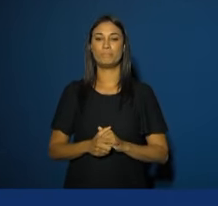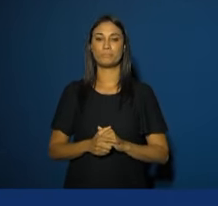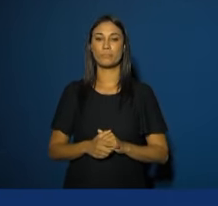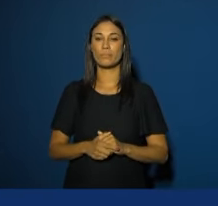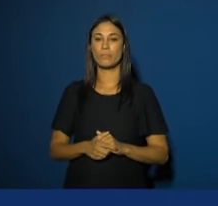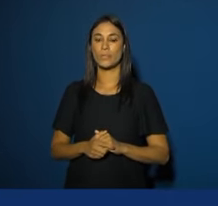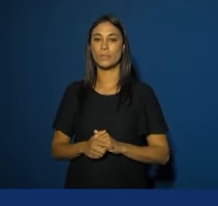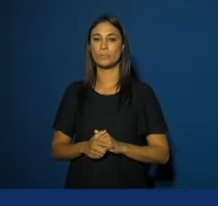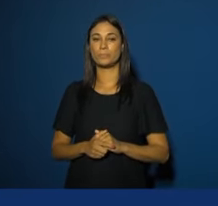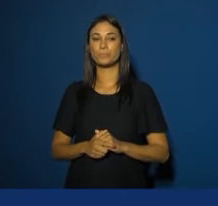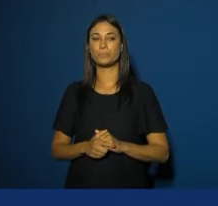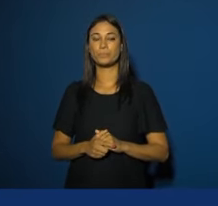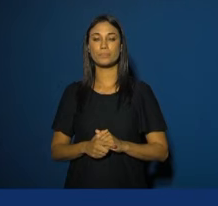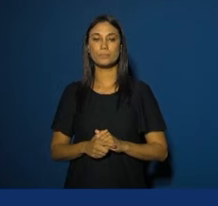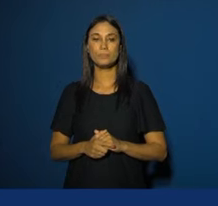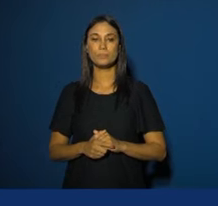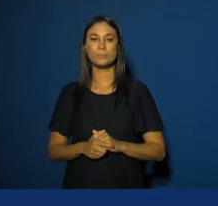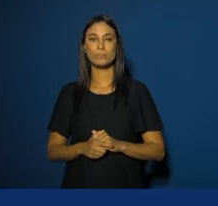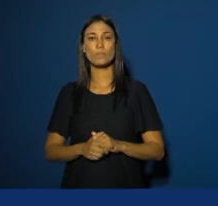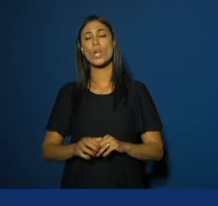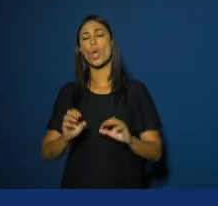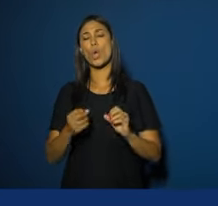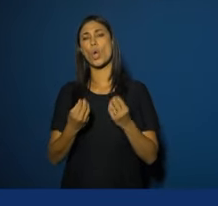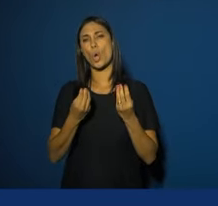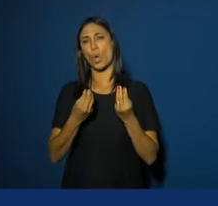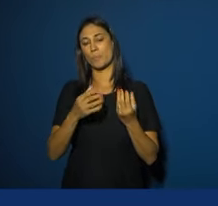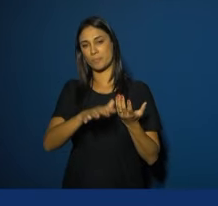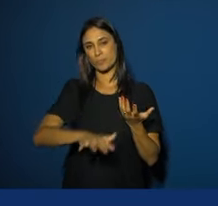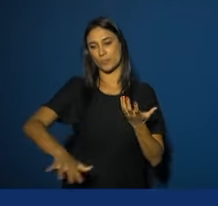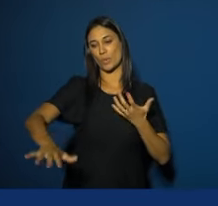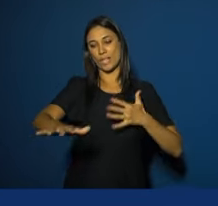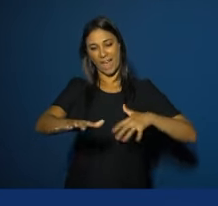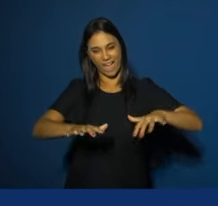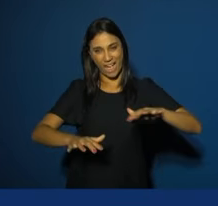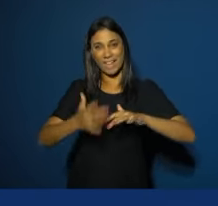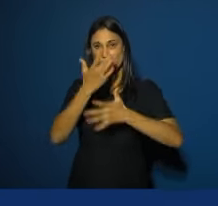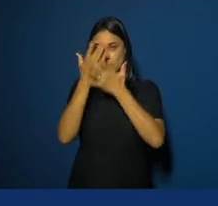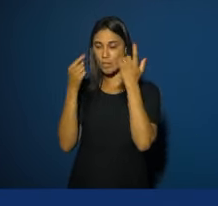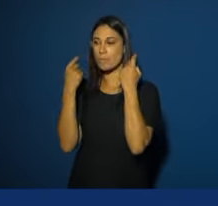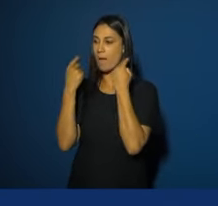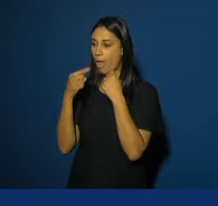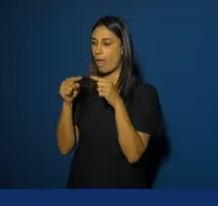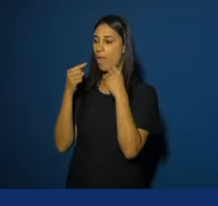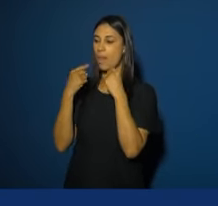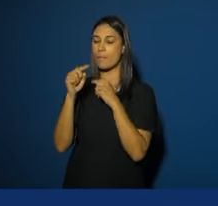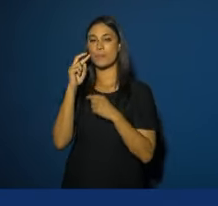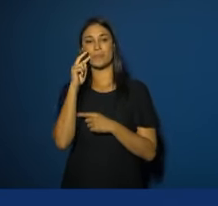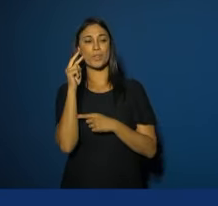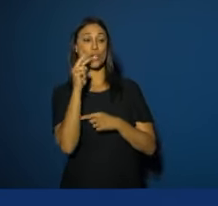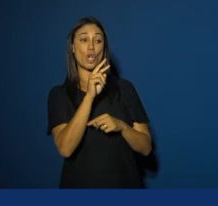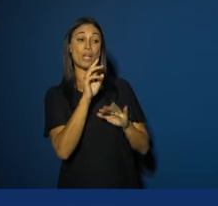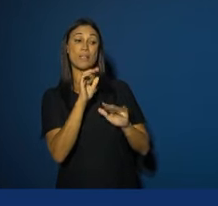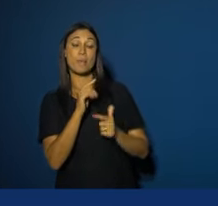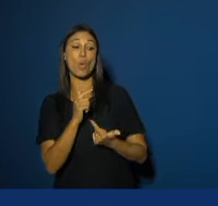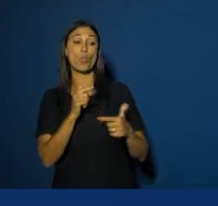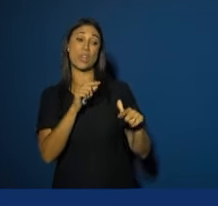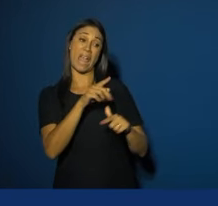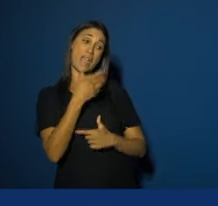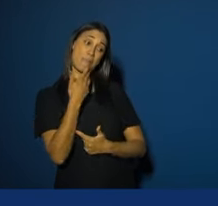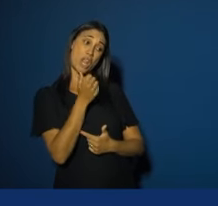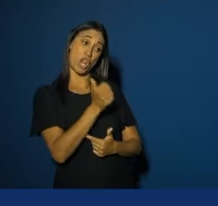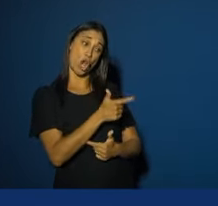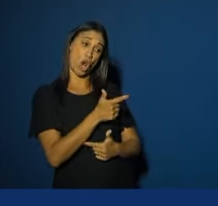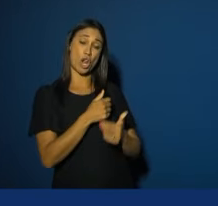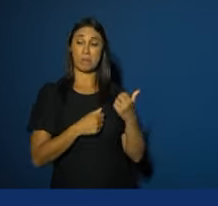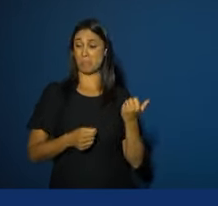pouco pra gente ouvir um pouco as concessionárias como em todo o ramo As pessoas sempre reclamam do seu próprio setor e olham para o gramado do vizinho Mansueto